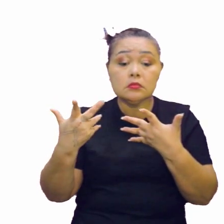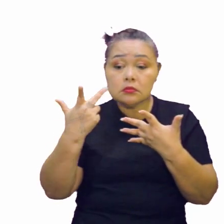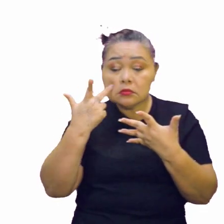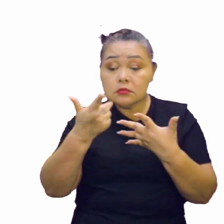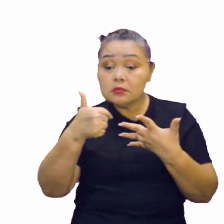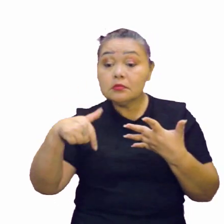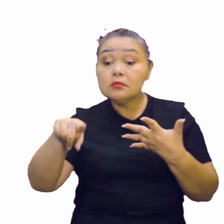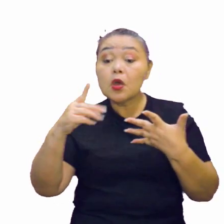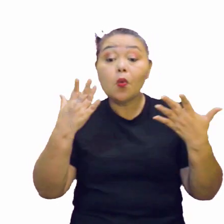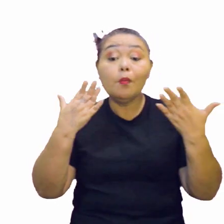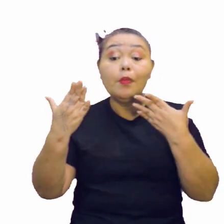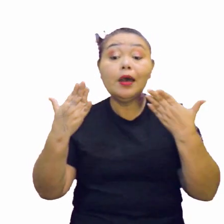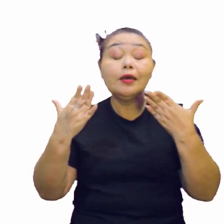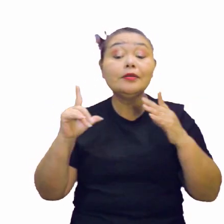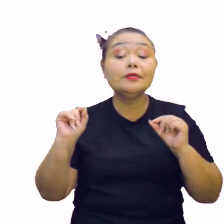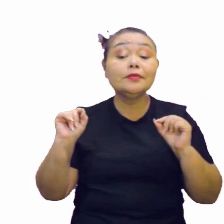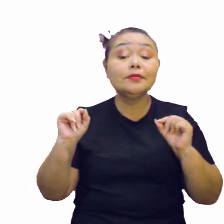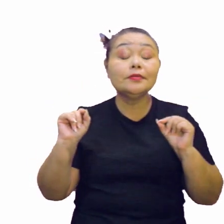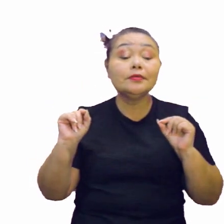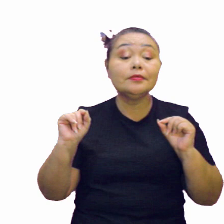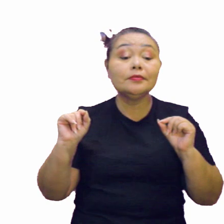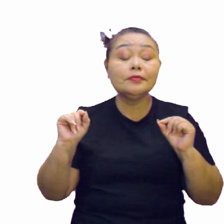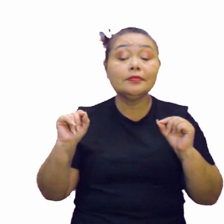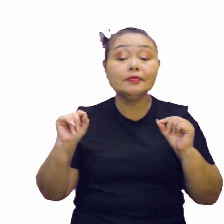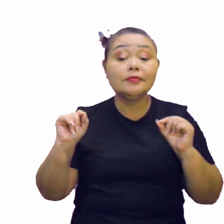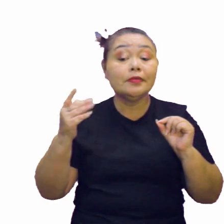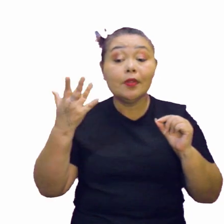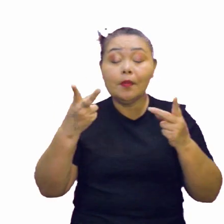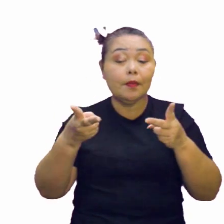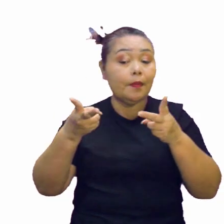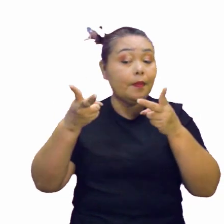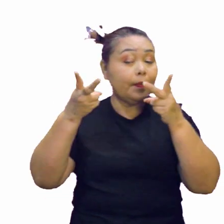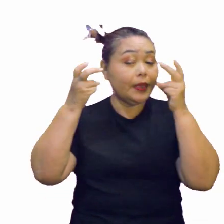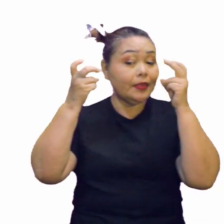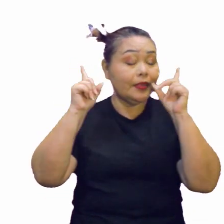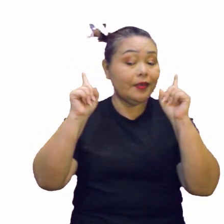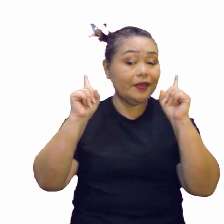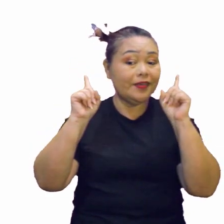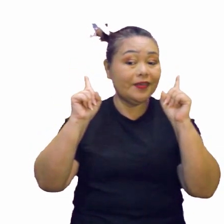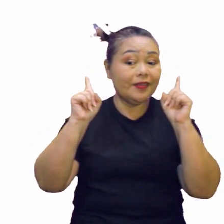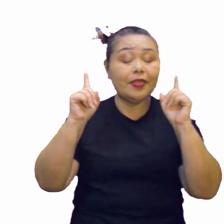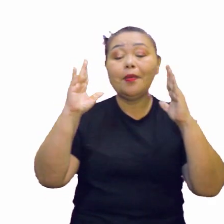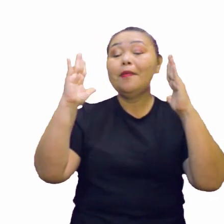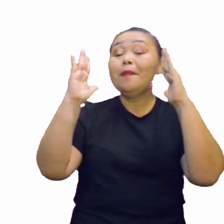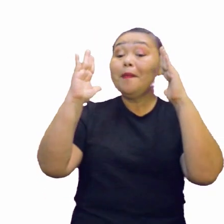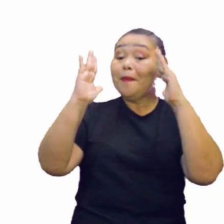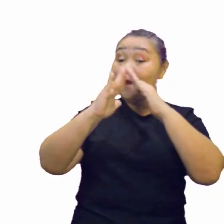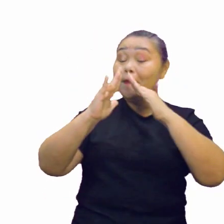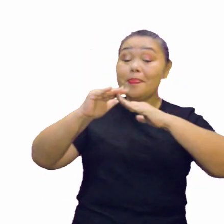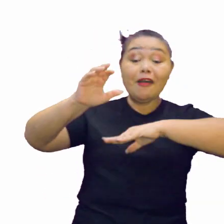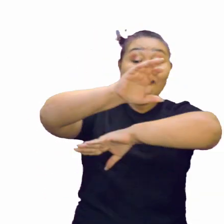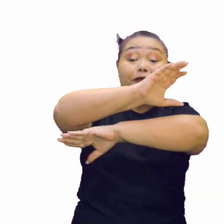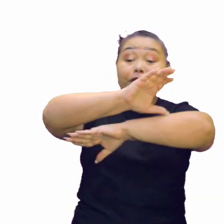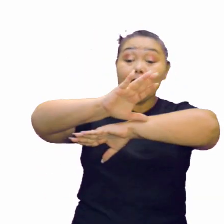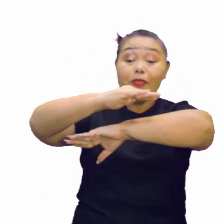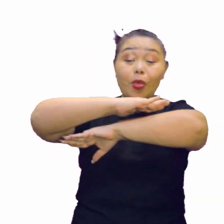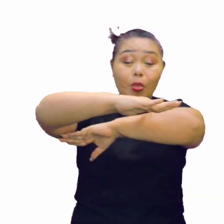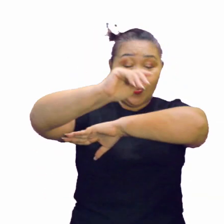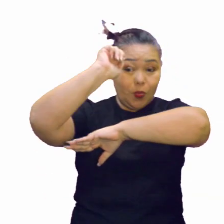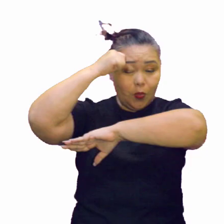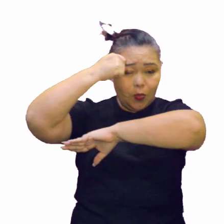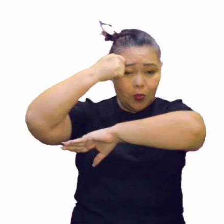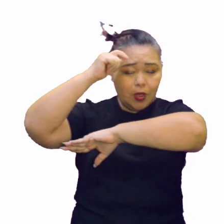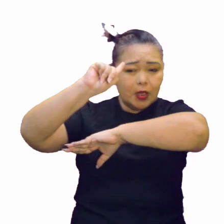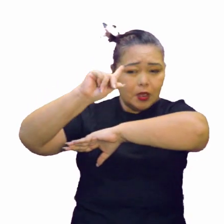quê? Quando a gente não percebe. Ai, na frente da minha casa está asfaltado. Mas você foi ver se foi feito o